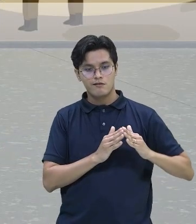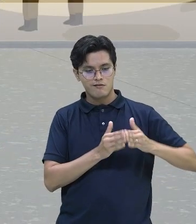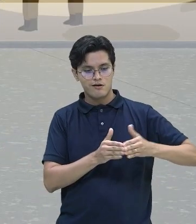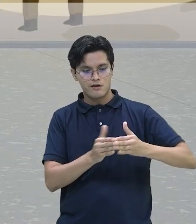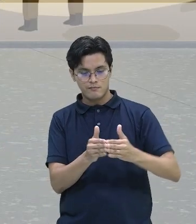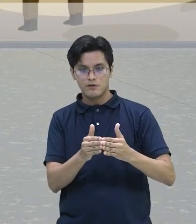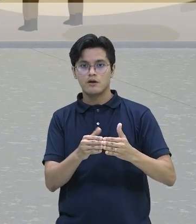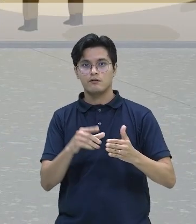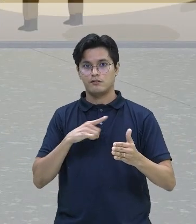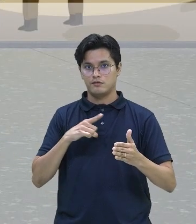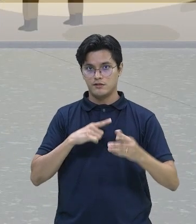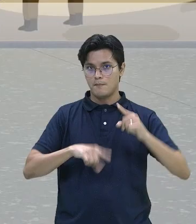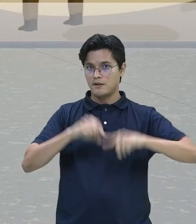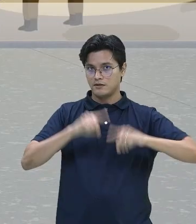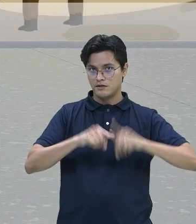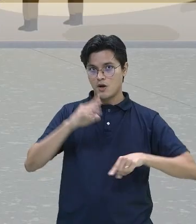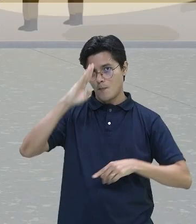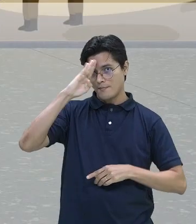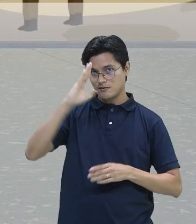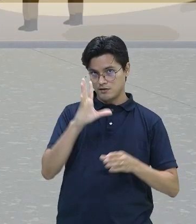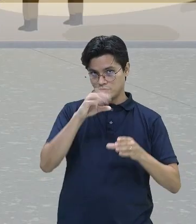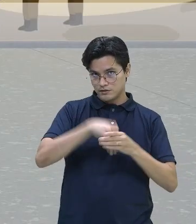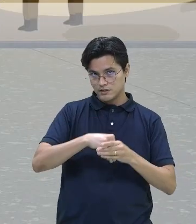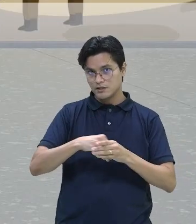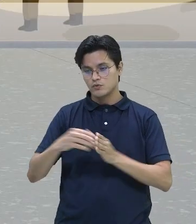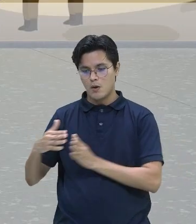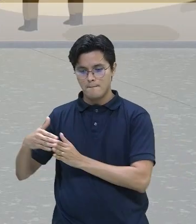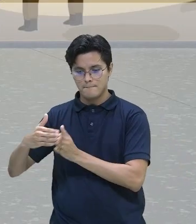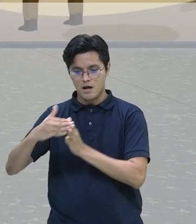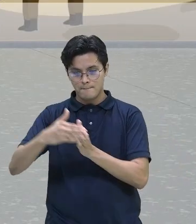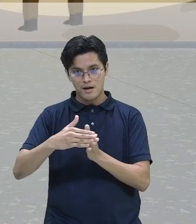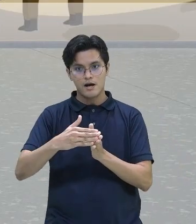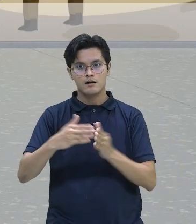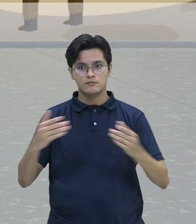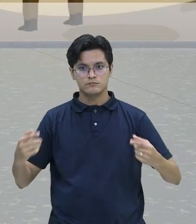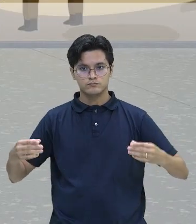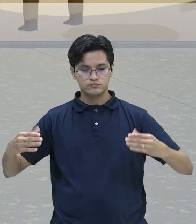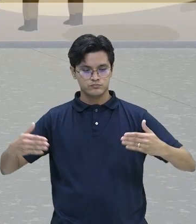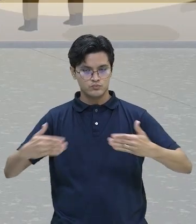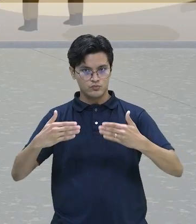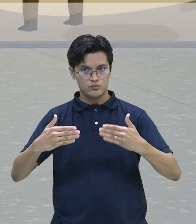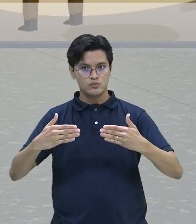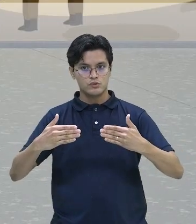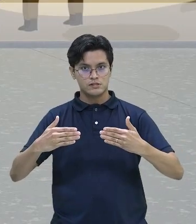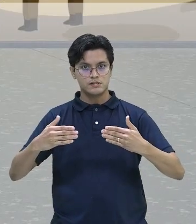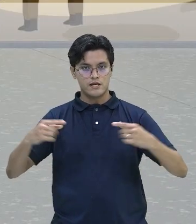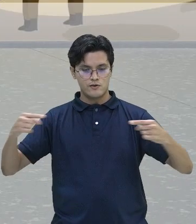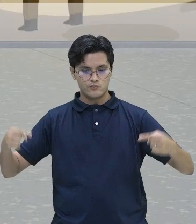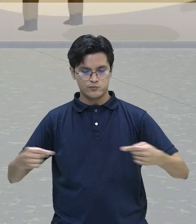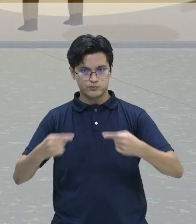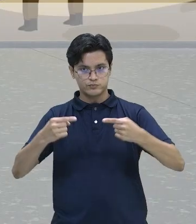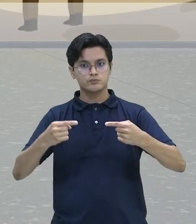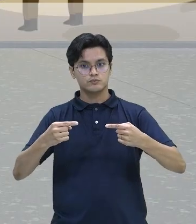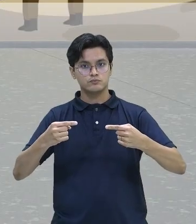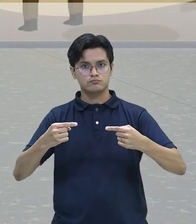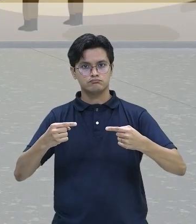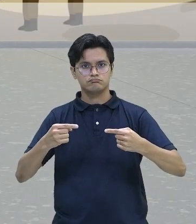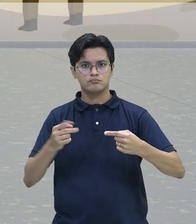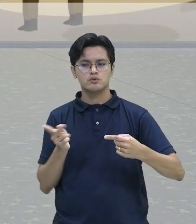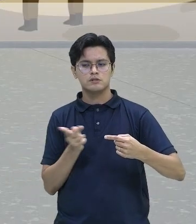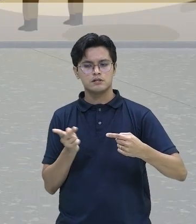nucleares, né, ficaram ali frente a frente uma da outra. Tipo assim, só esperando que os seus respectivos chefes, né,